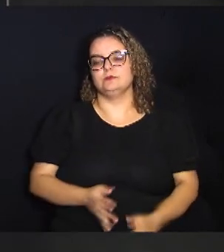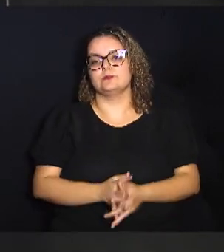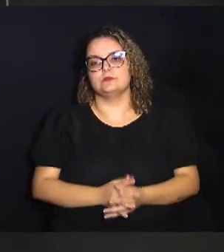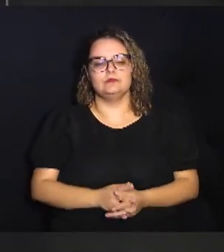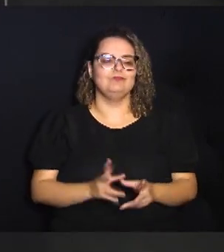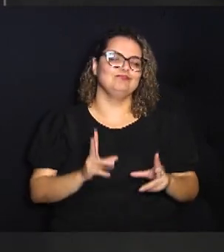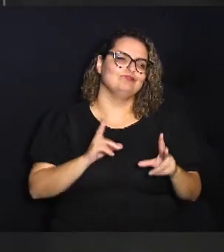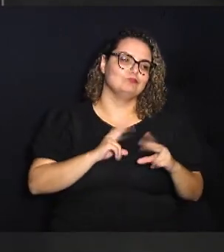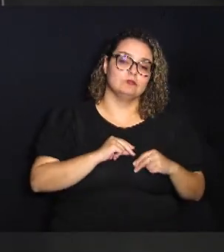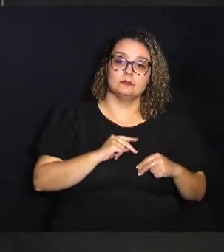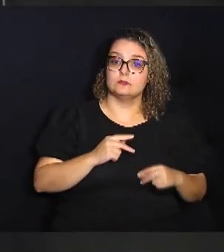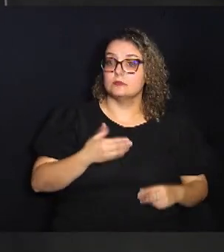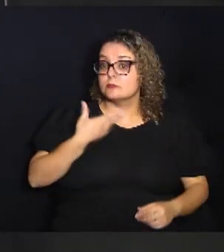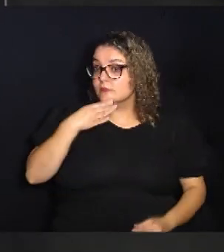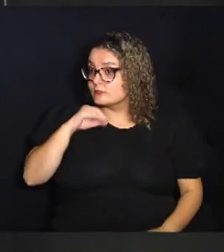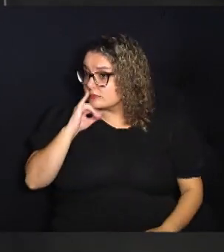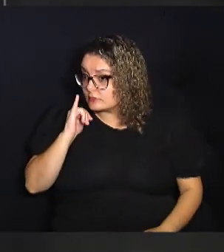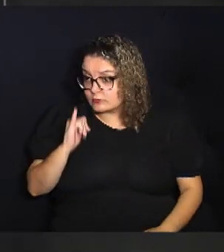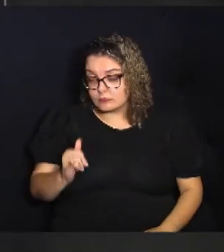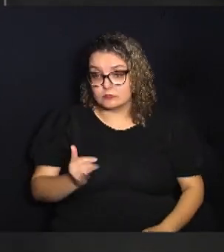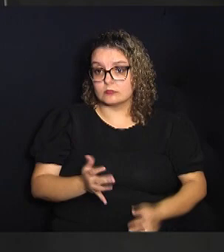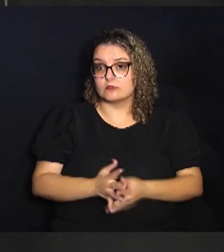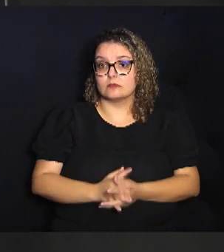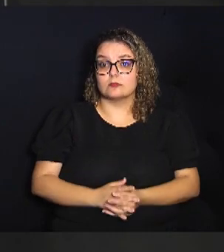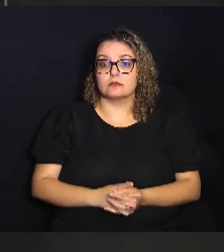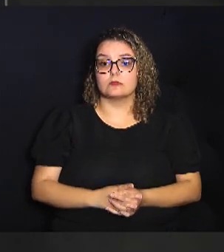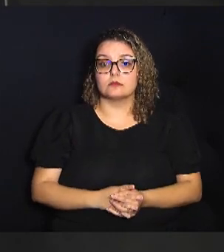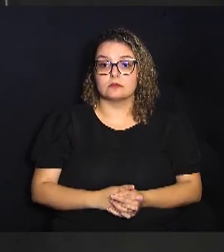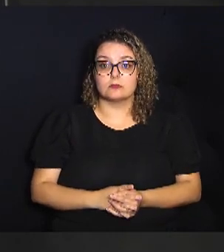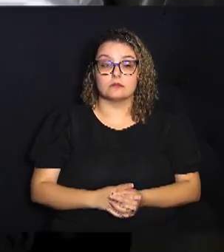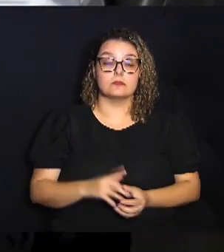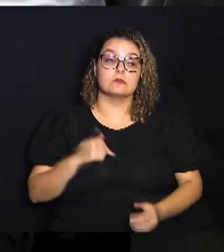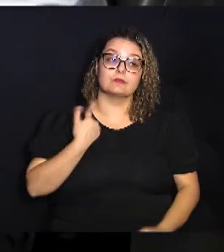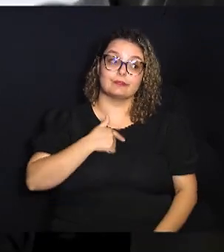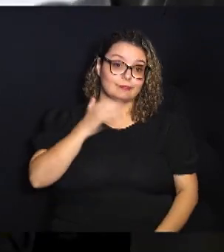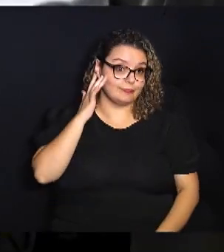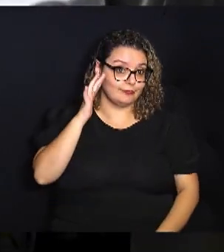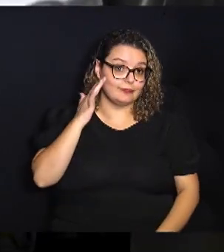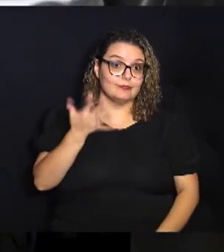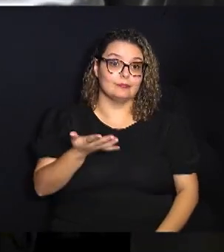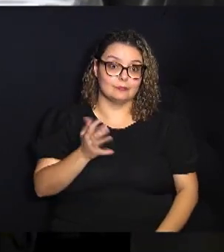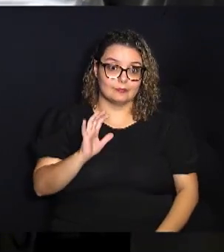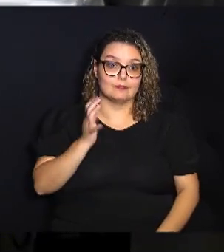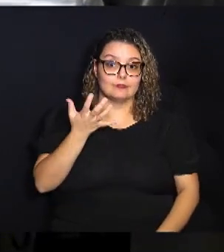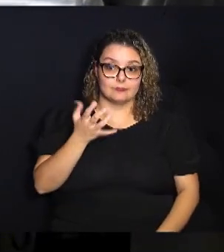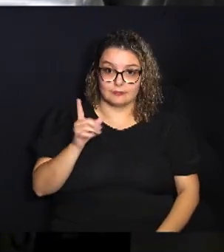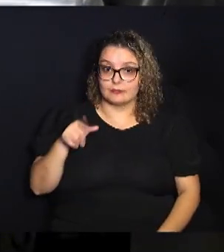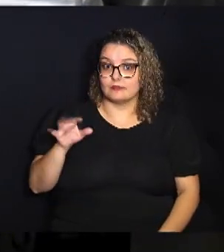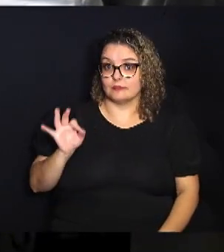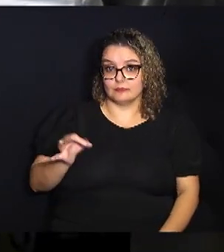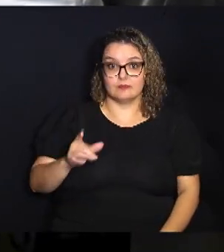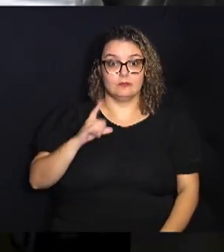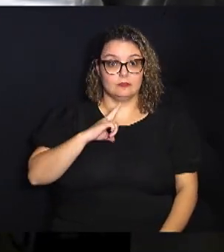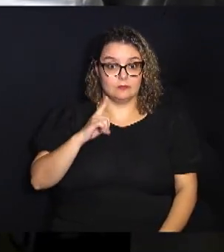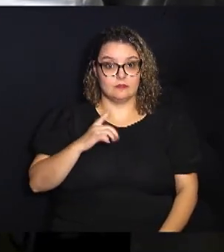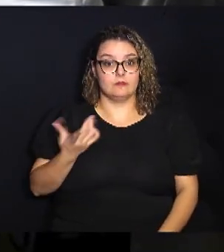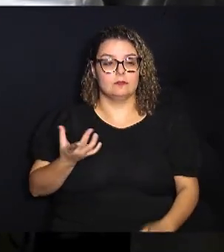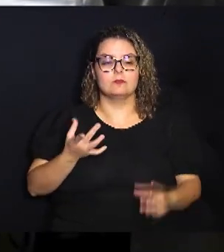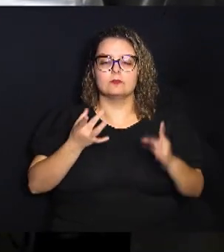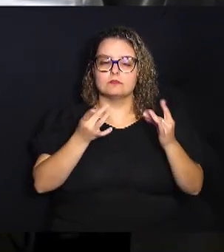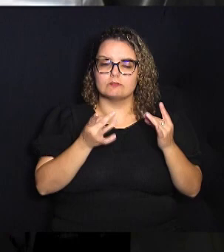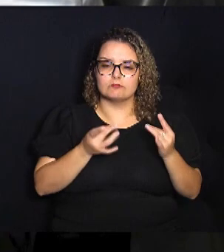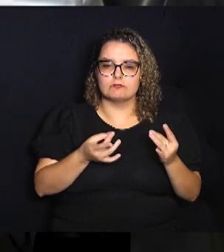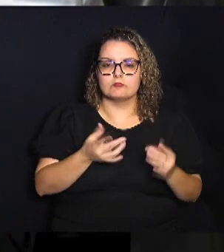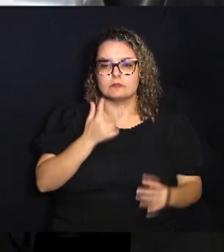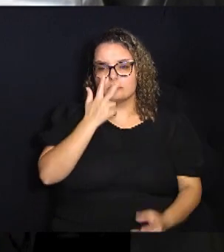Nossa. Isso foi um relato de um pai. É que então, a gente nem imagina, né? Que exatamente. Existem essas coisas que parecem